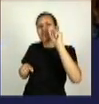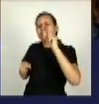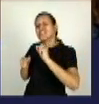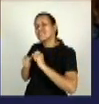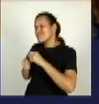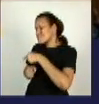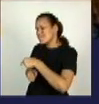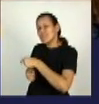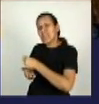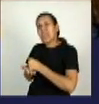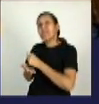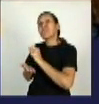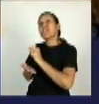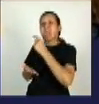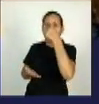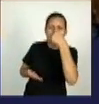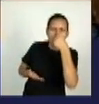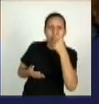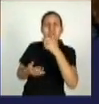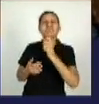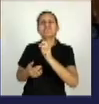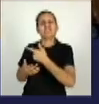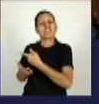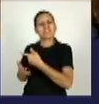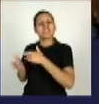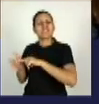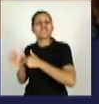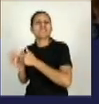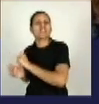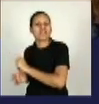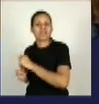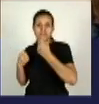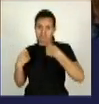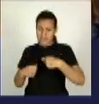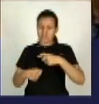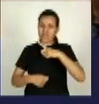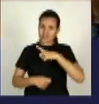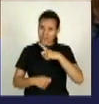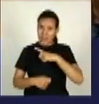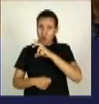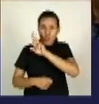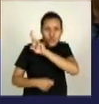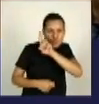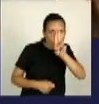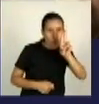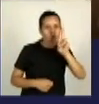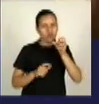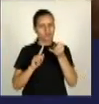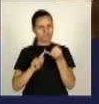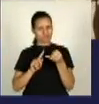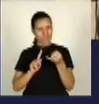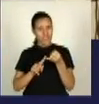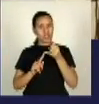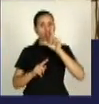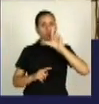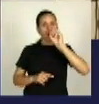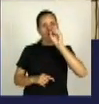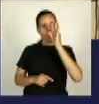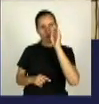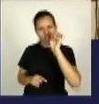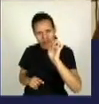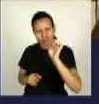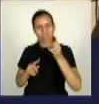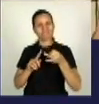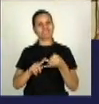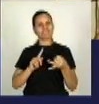ser fracionável, ele tem que ter em cada célula do blister nome, lote, posologia,